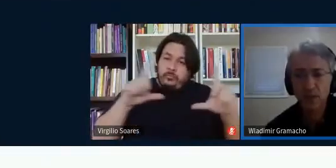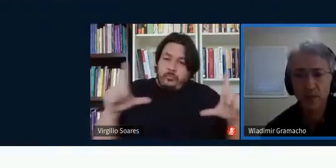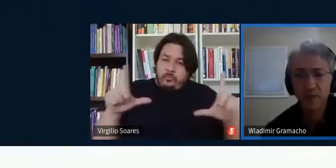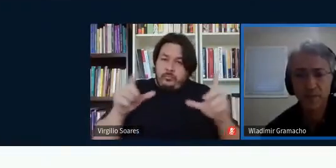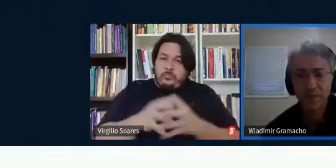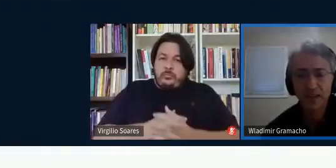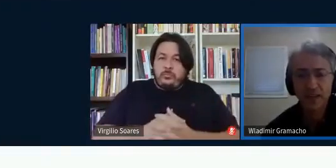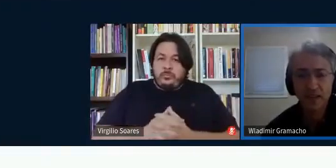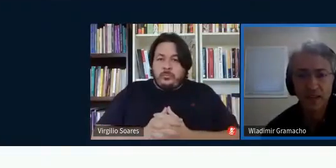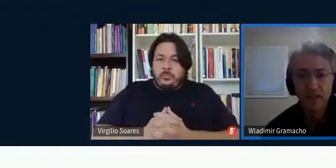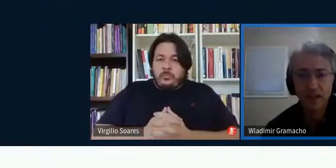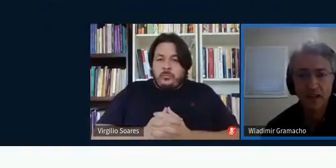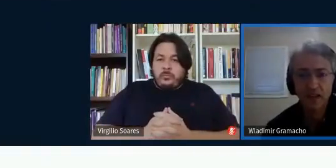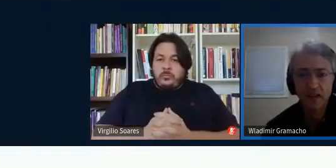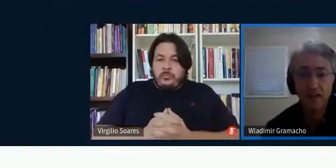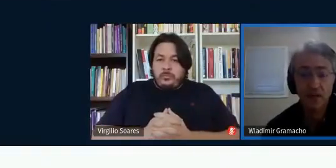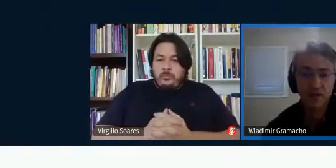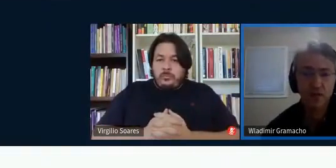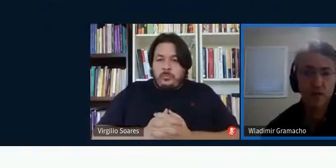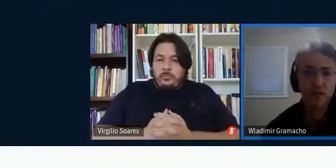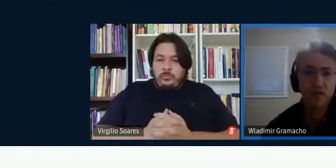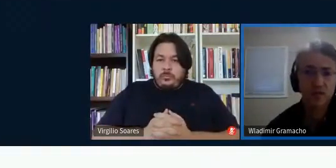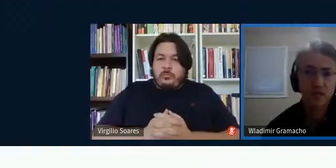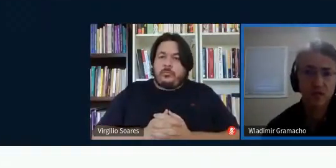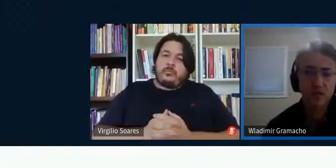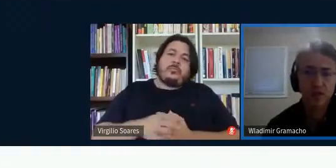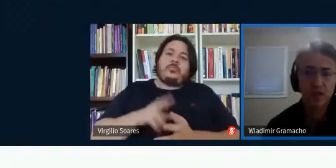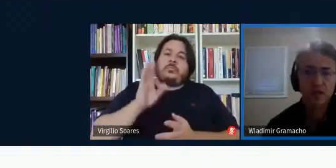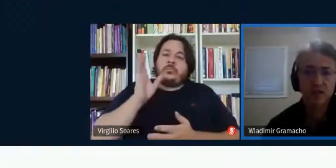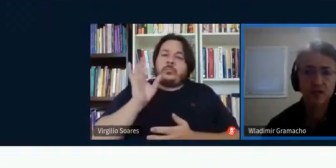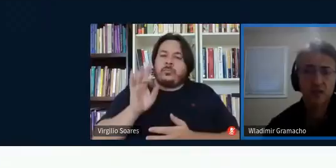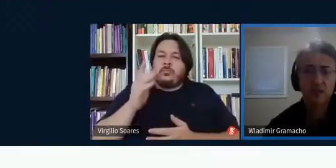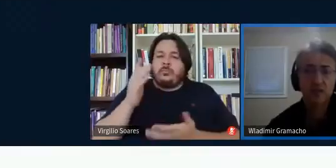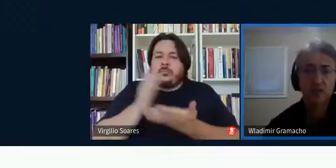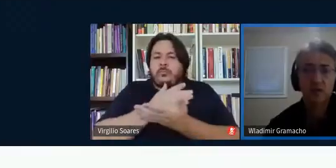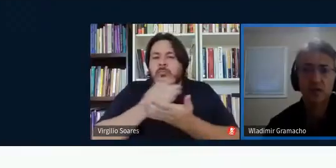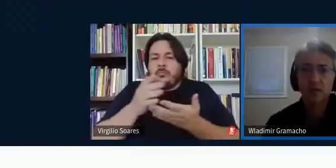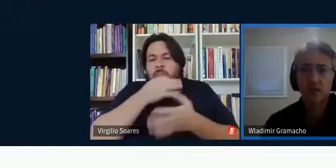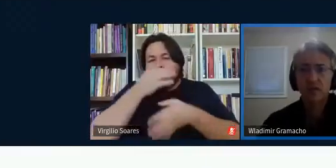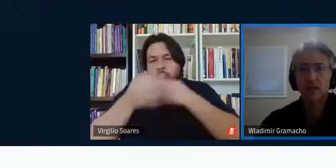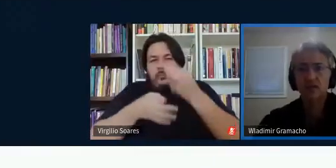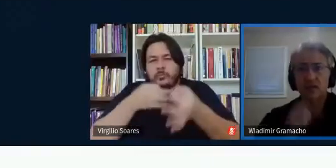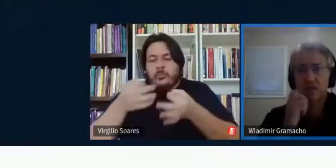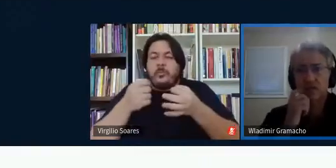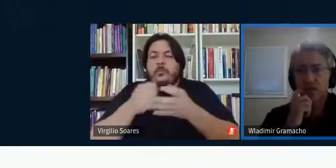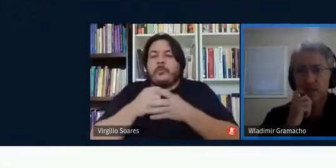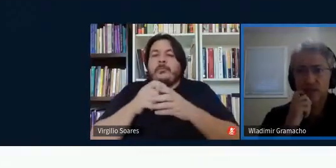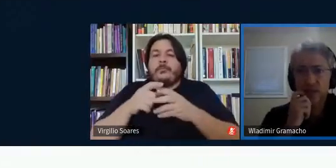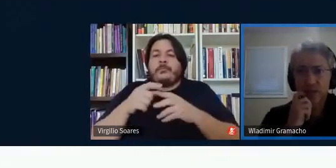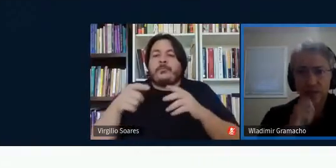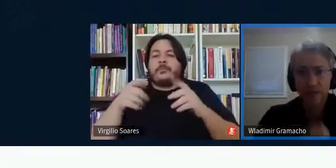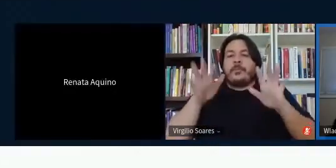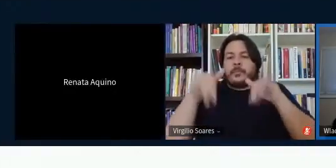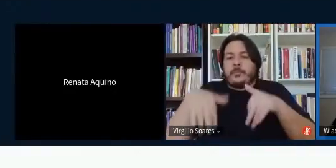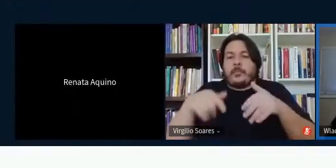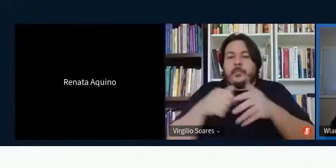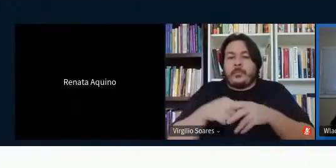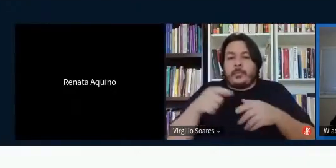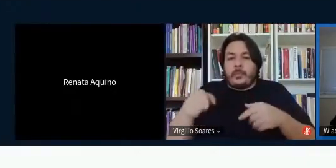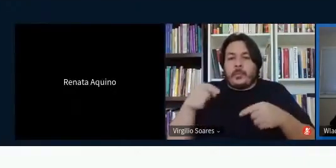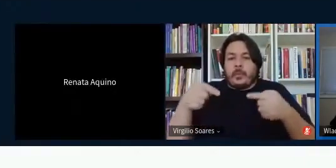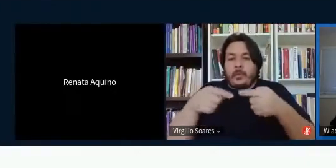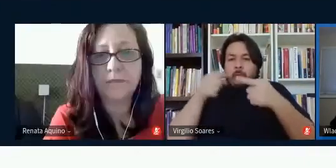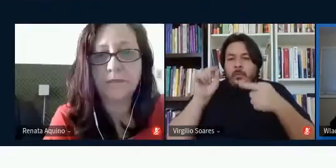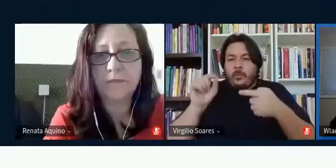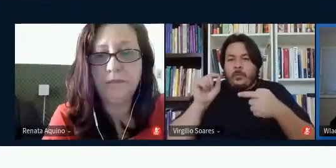meu tempo, queria só fazer algumas considerações finais. Enfim, o caso brasileiro, de fato, é um dos que mais